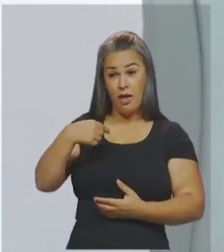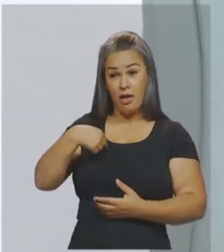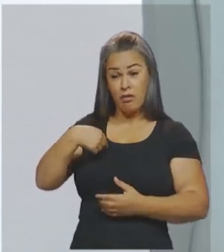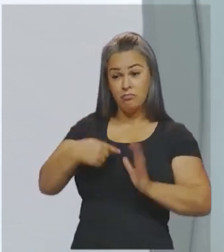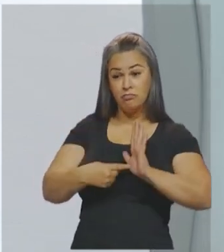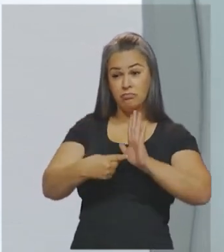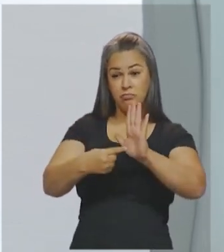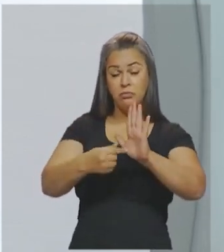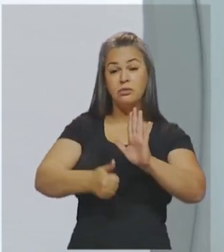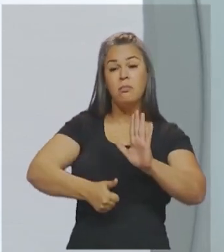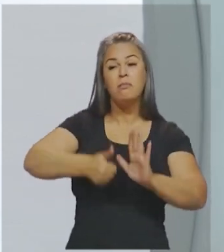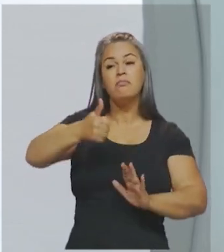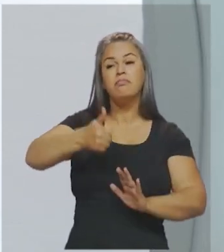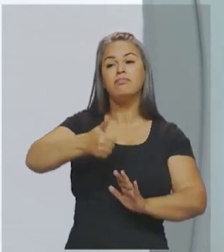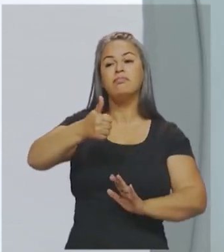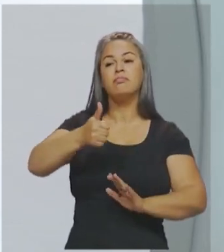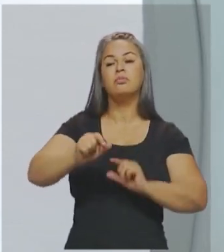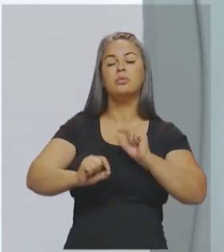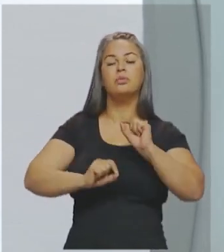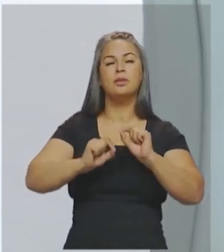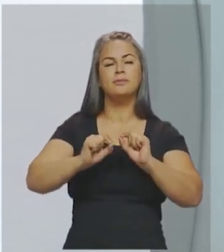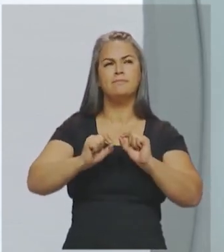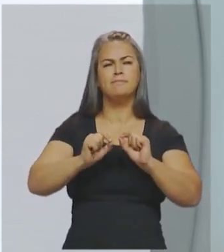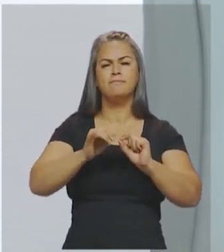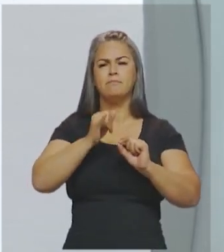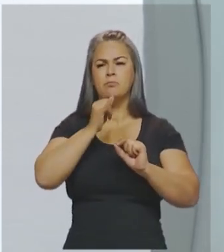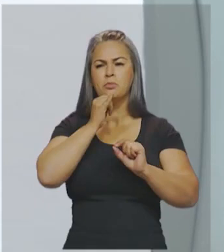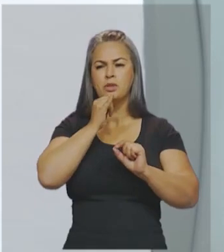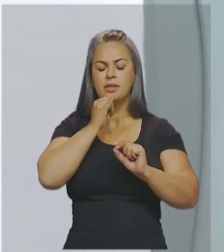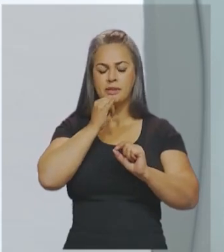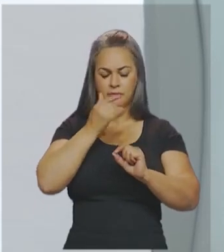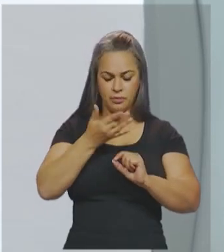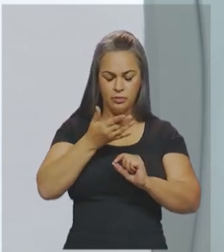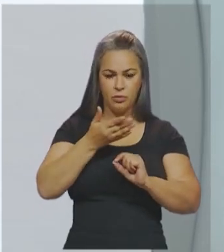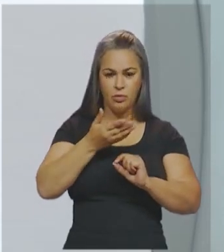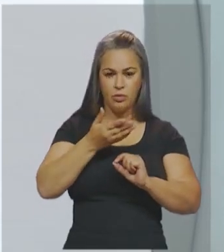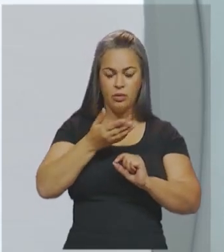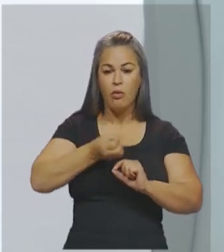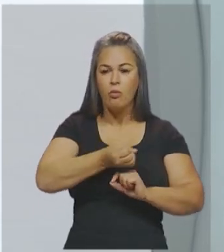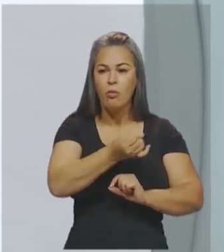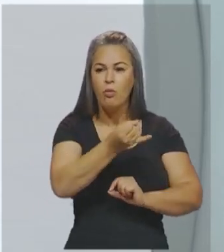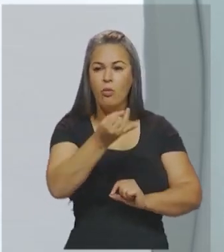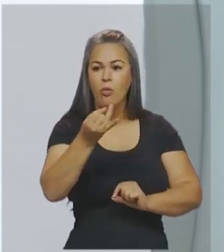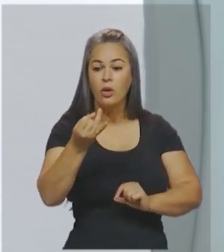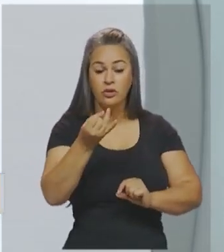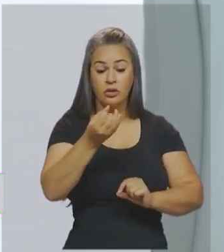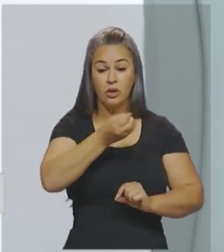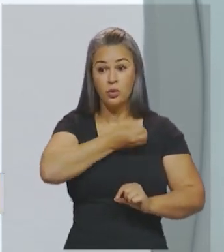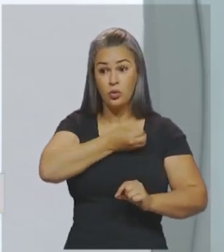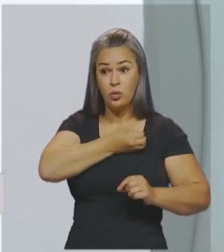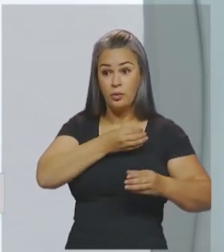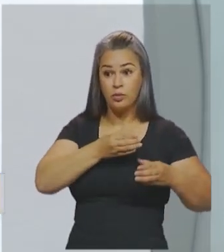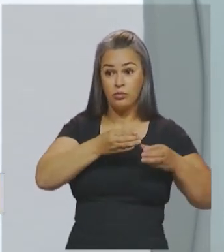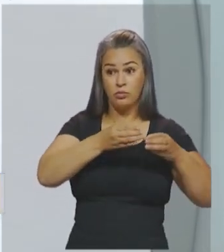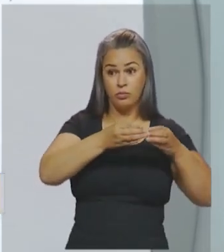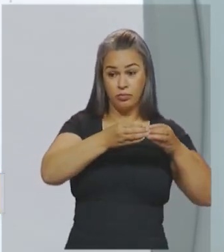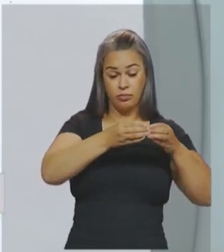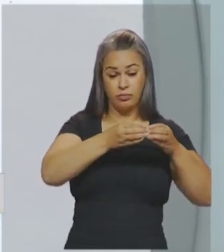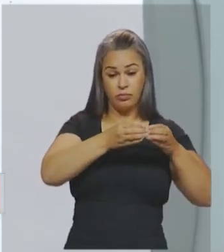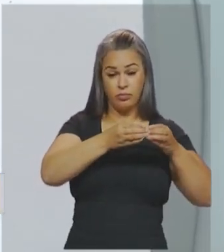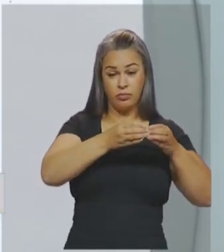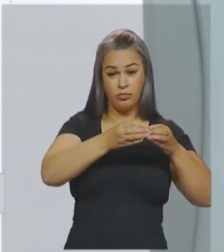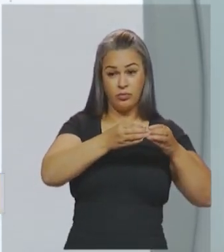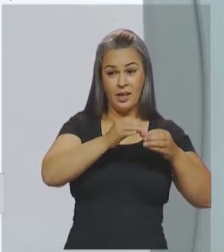aula era uma situação quando a quantidade de elementos do conjunto é uma quantidade ímpar.